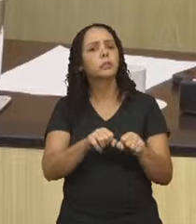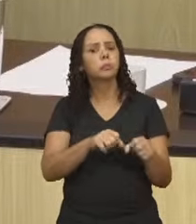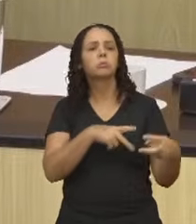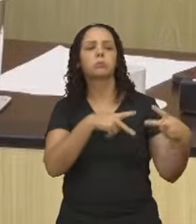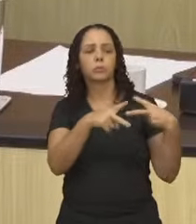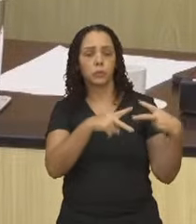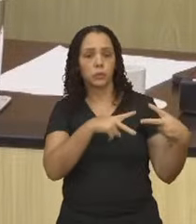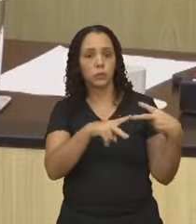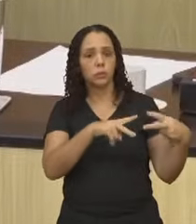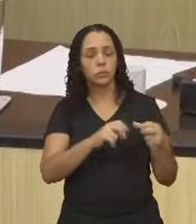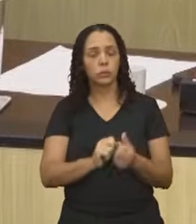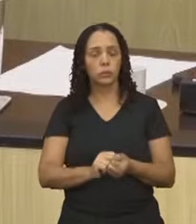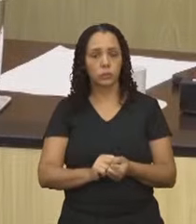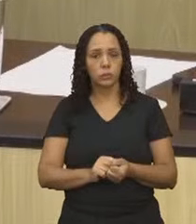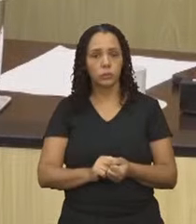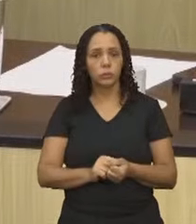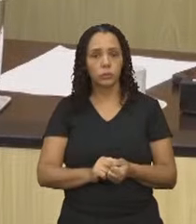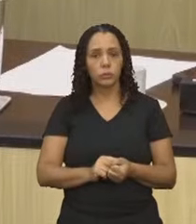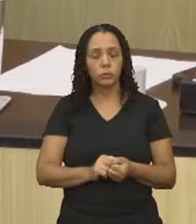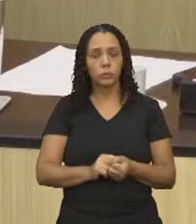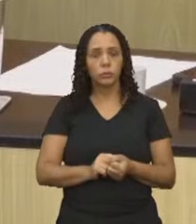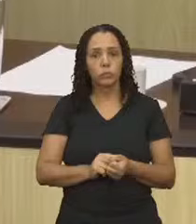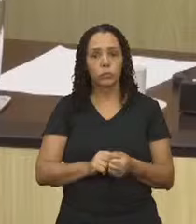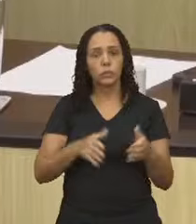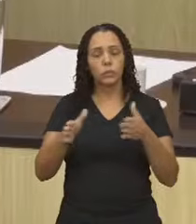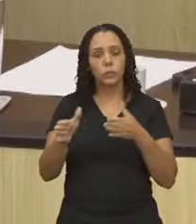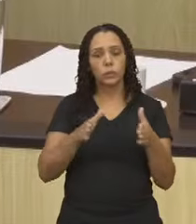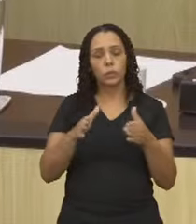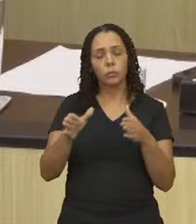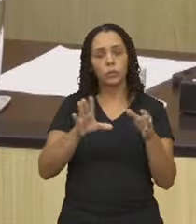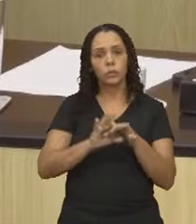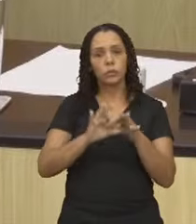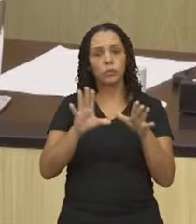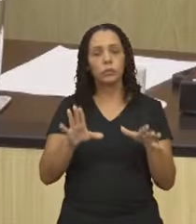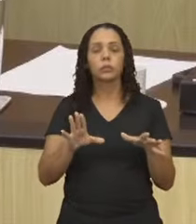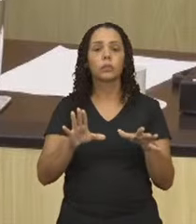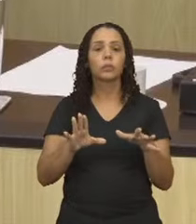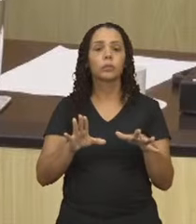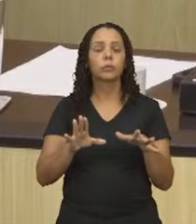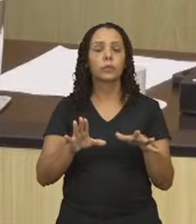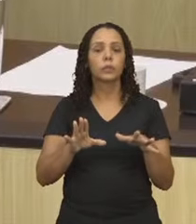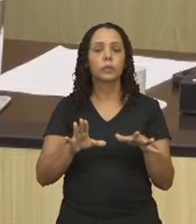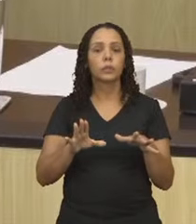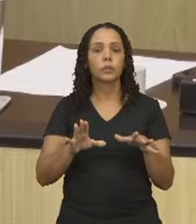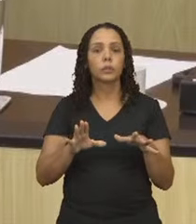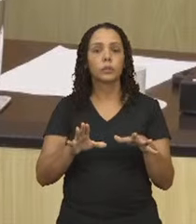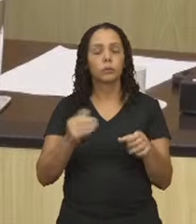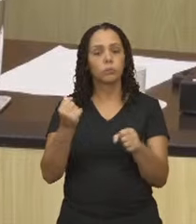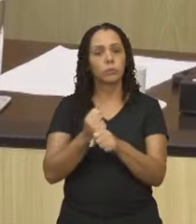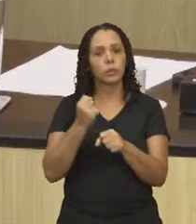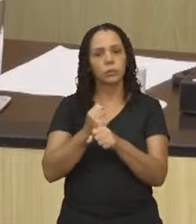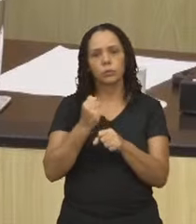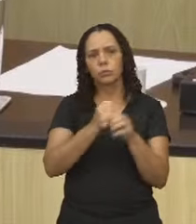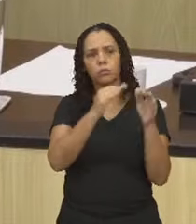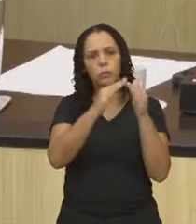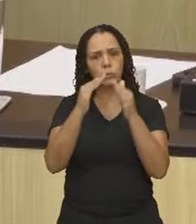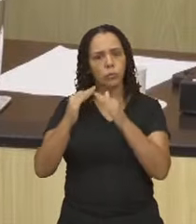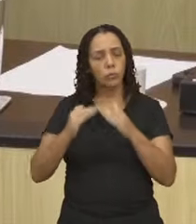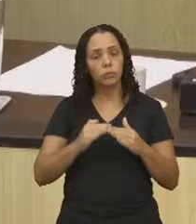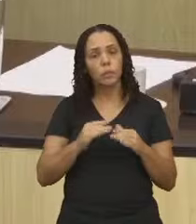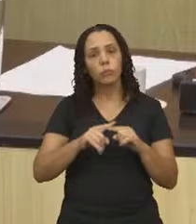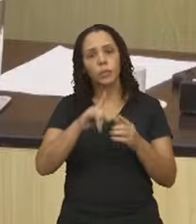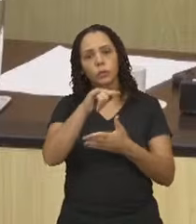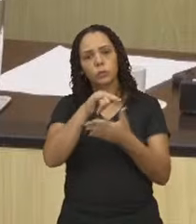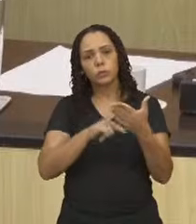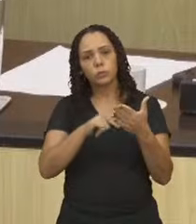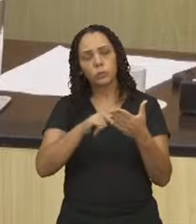Campos, supostamente ocorrida à época da autorização para a implantação do loteamento Urbanova. Foi juntado documento